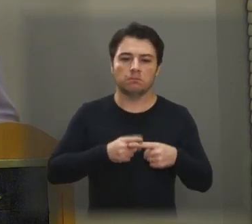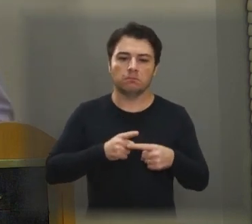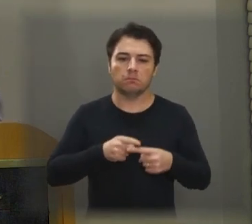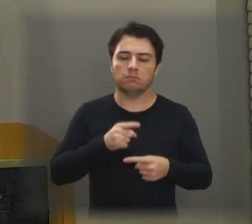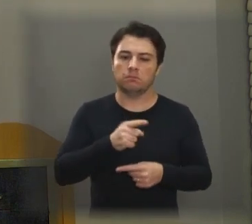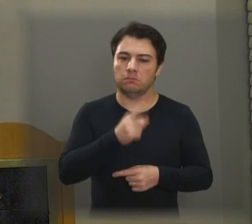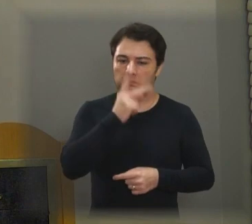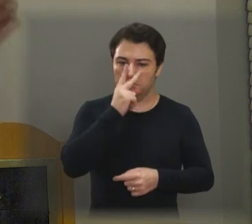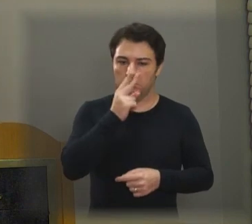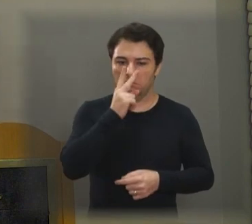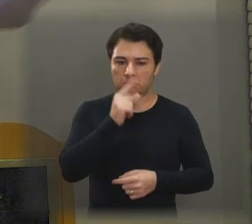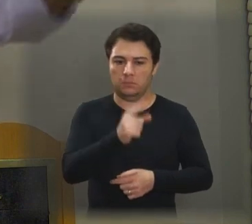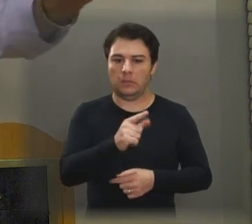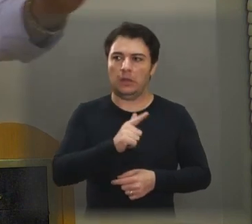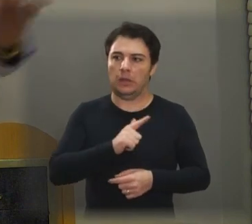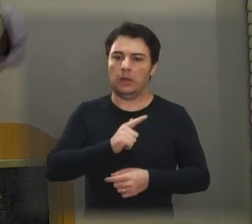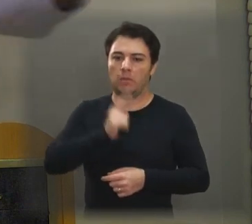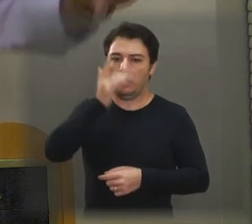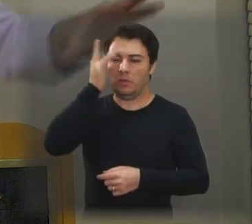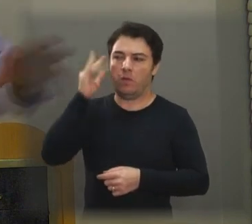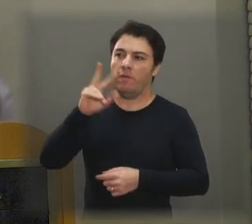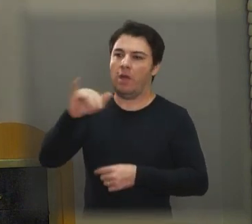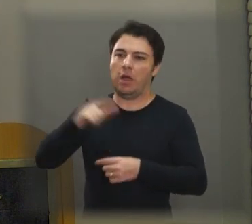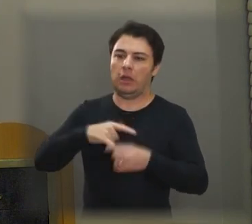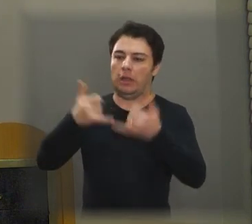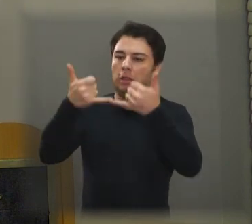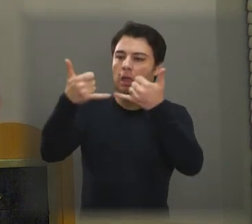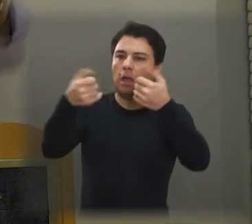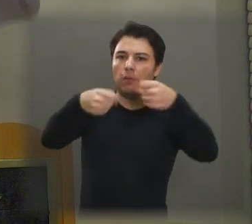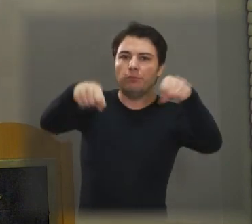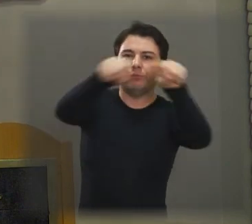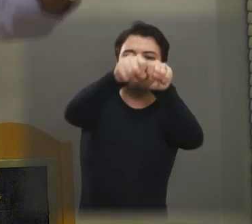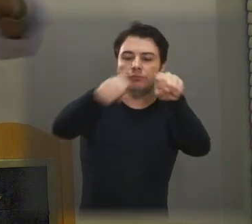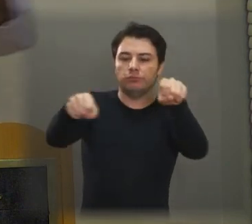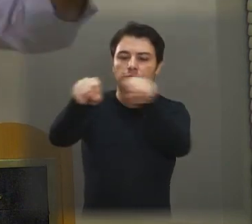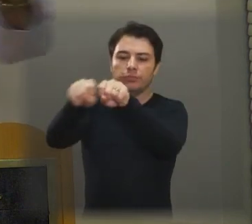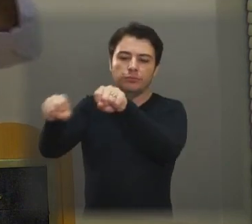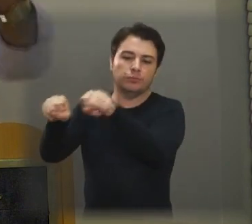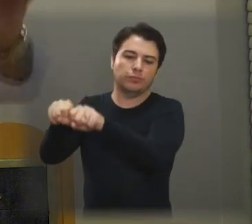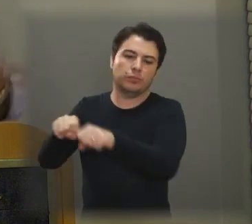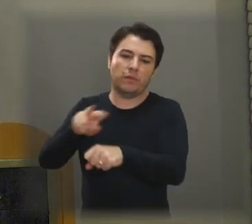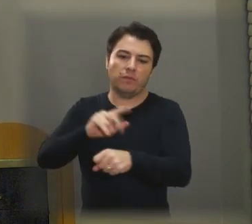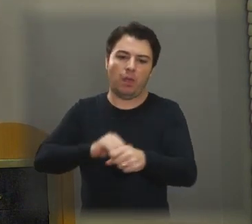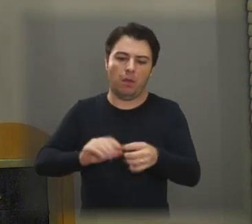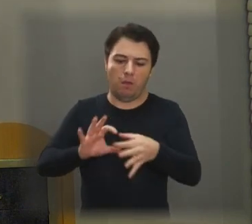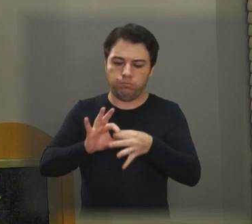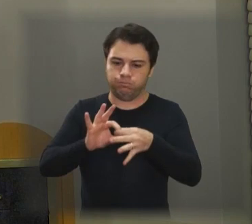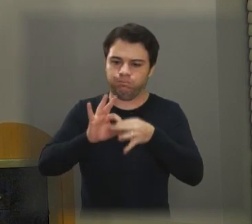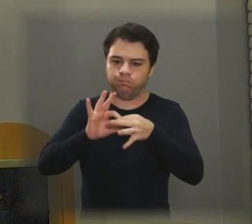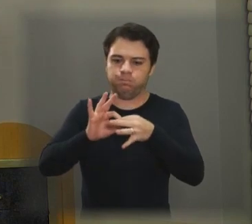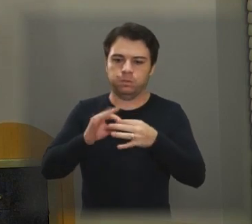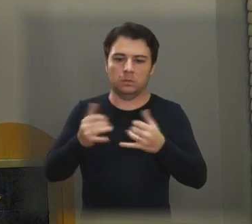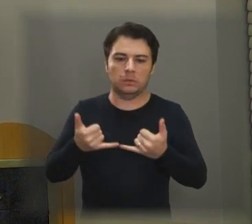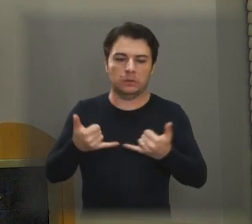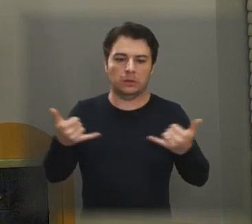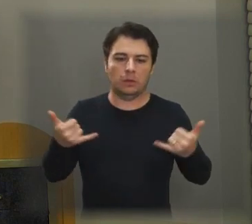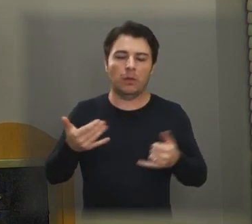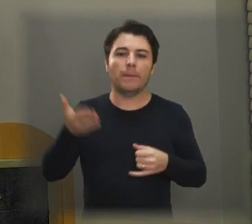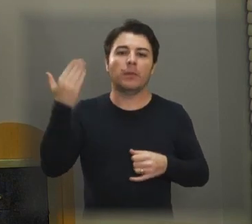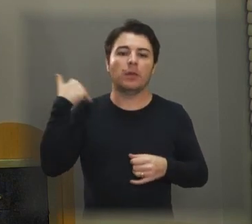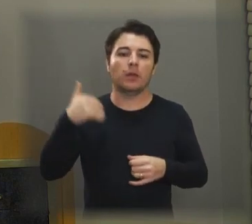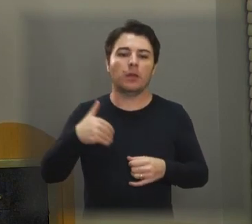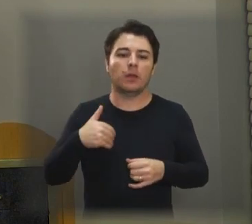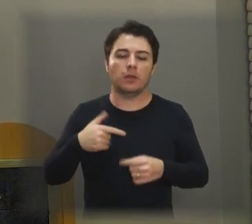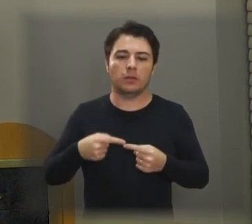nenhuma as operadoras vem cá brigando não tira outra que ela não tá mais no bairro vem vai para onde vai pondo eu no meu bairro